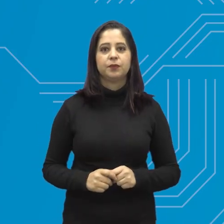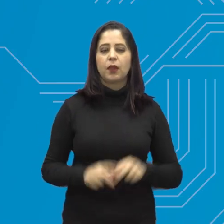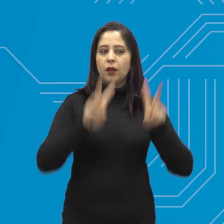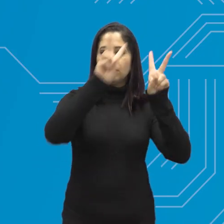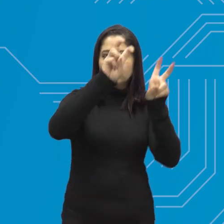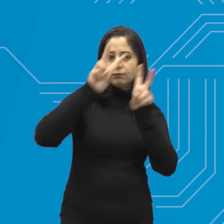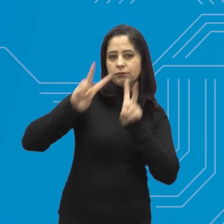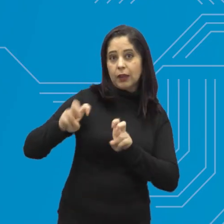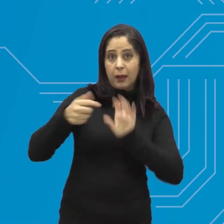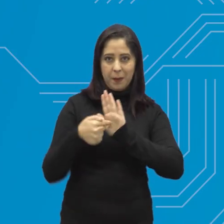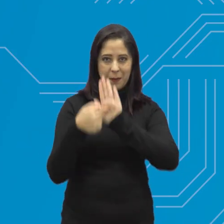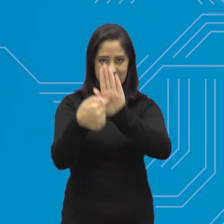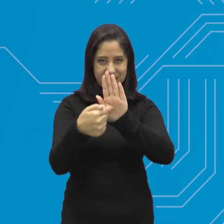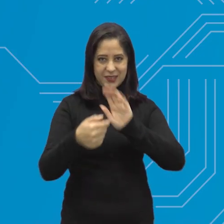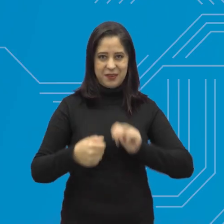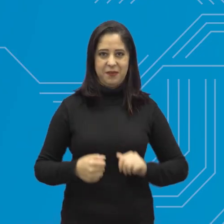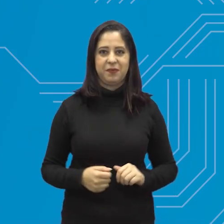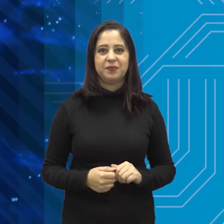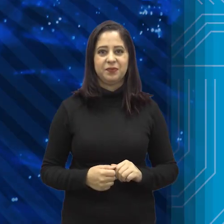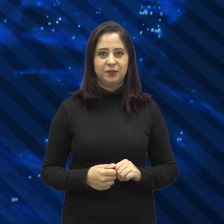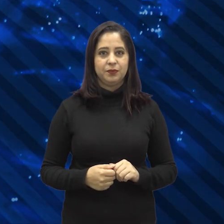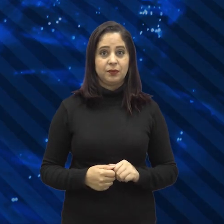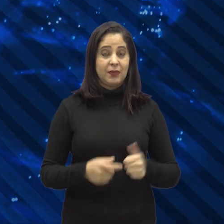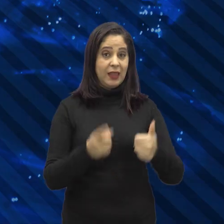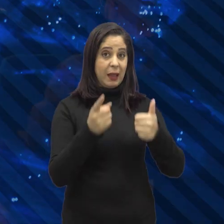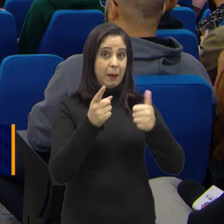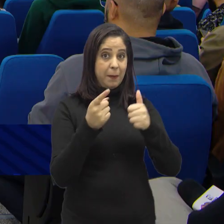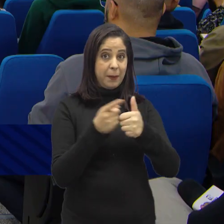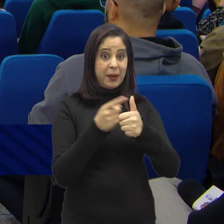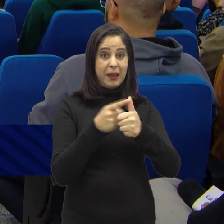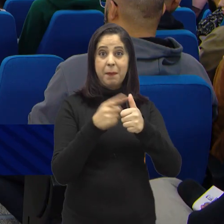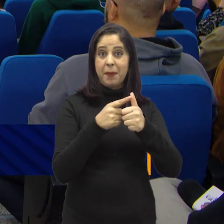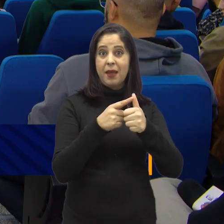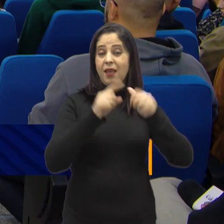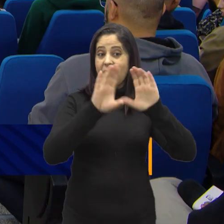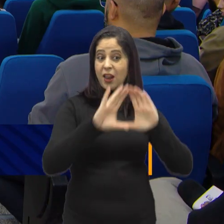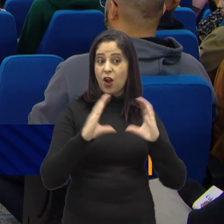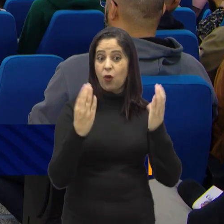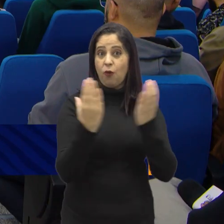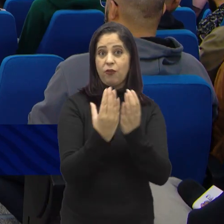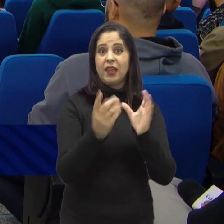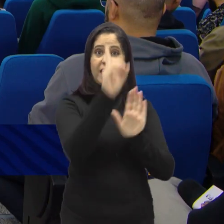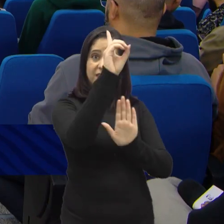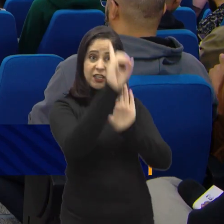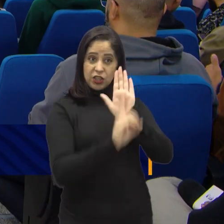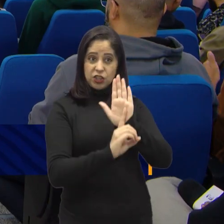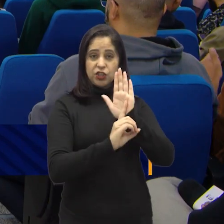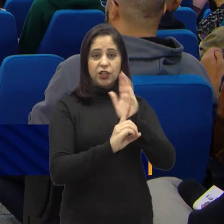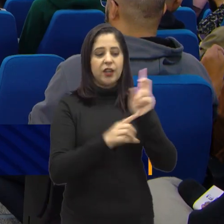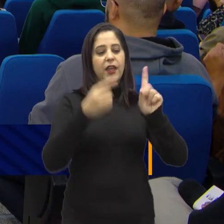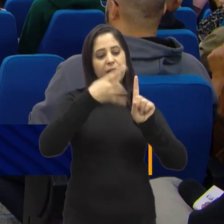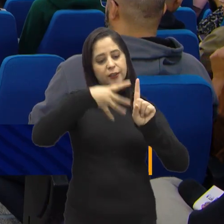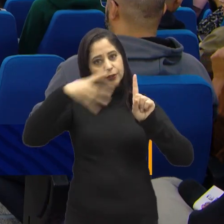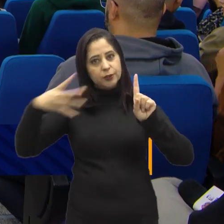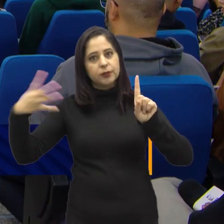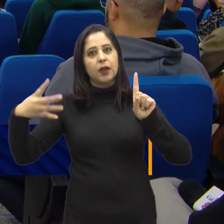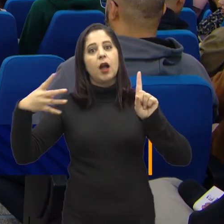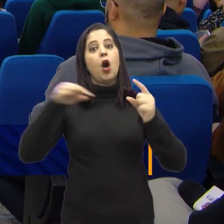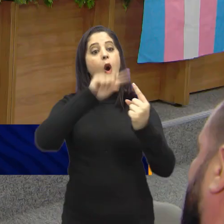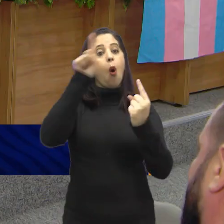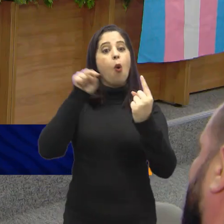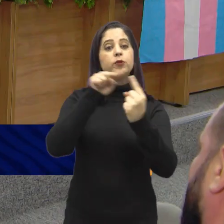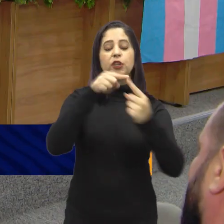Campos. Vamos aos destaques da edição de hoje? Primeira Conferência Municipal dos Direitos da Comunidade